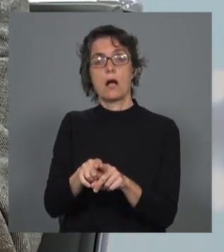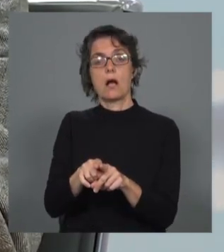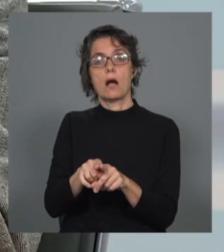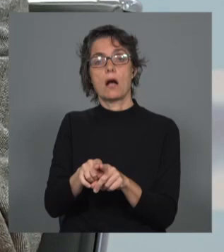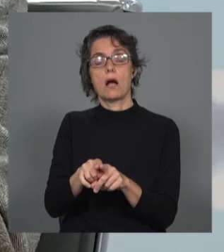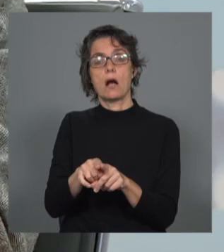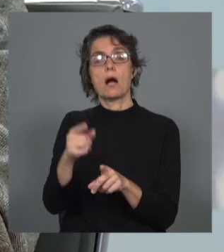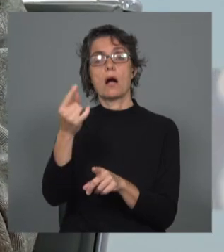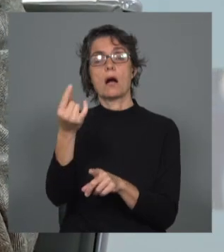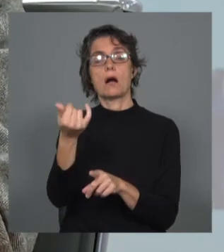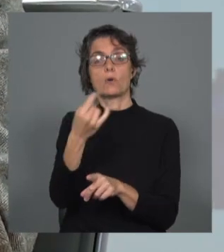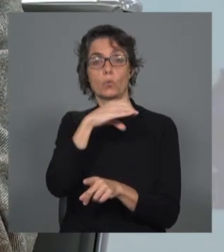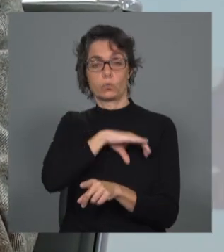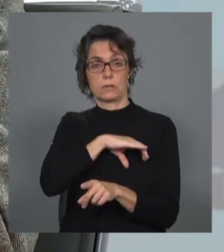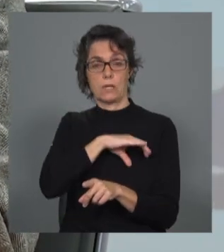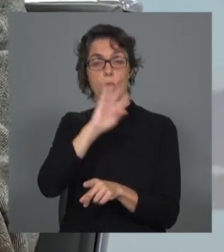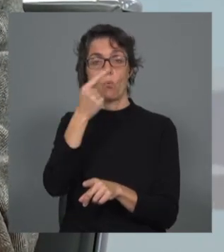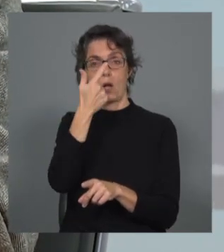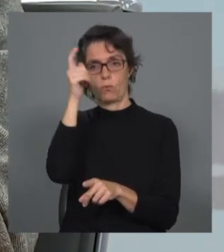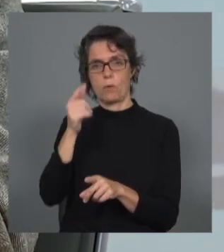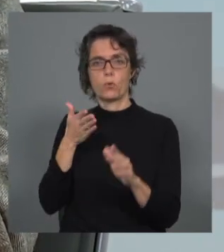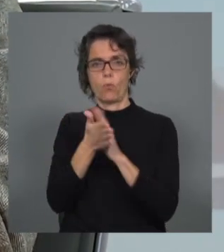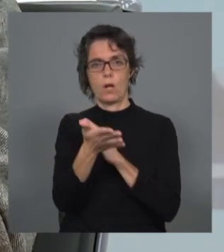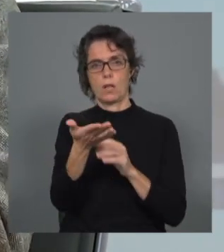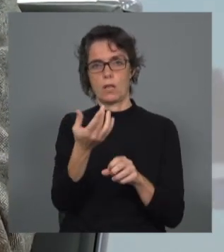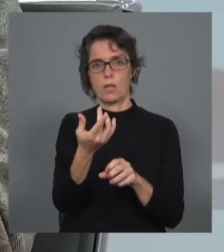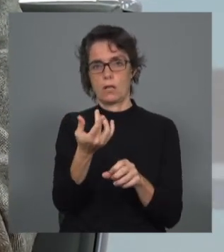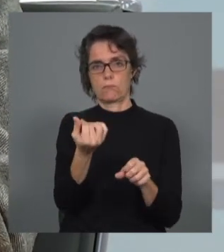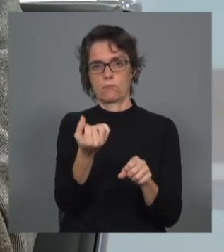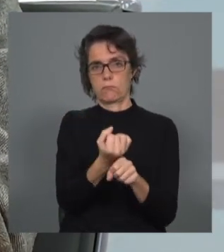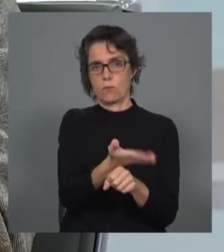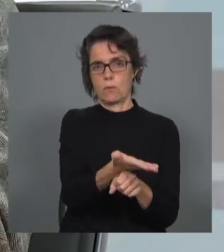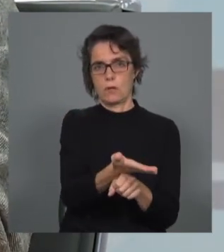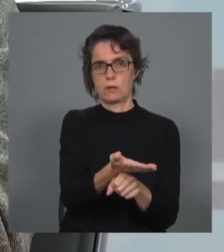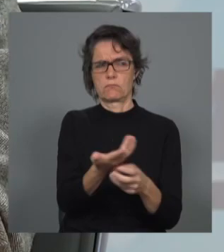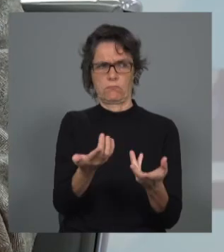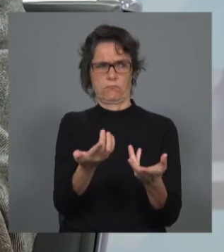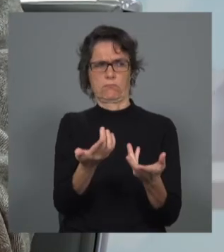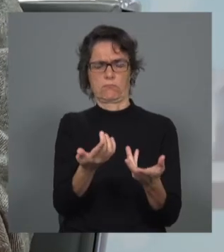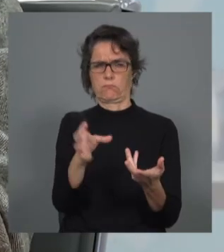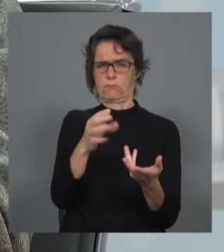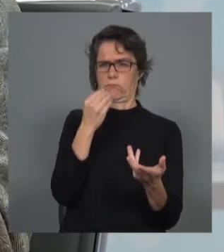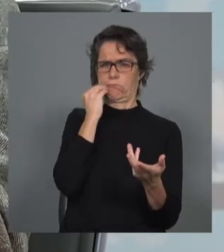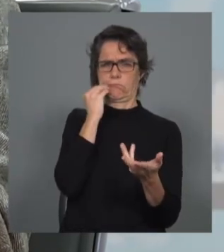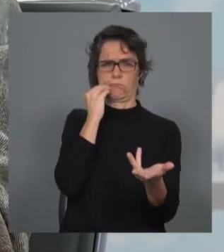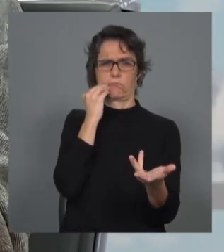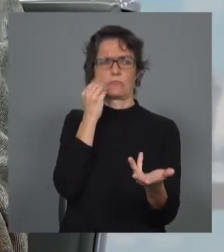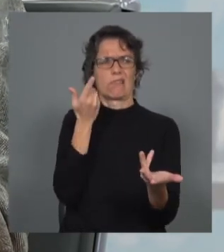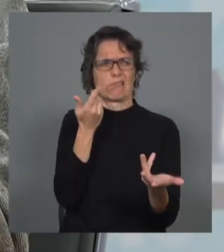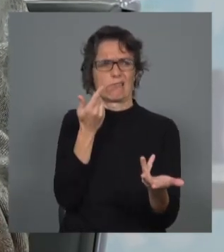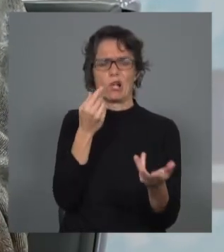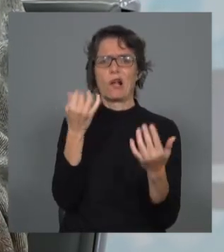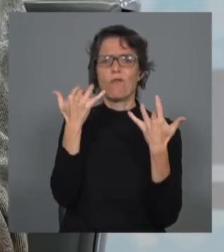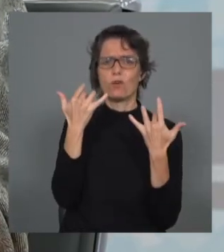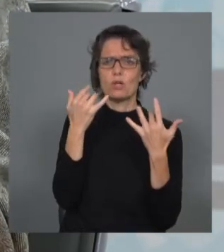não é possível de forma nenhuma, porque depois como é que se luta contra as fake news, como é que se tem pessoas interessadas em